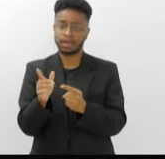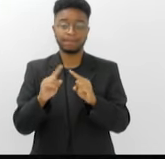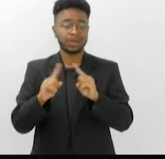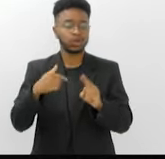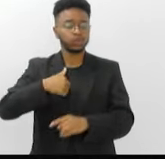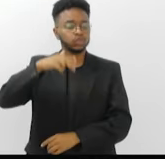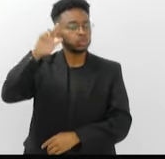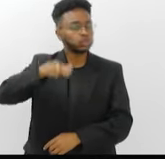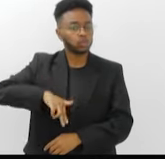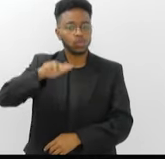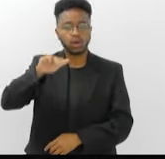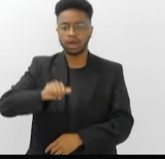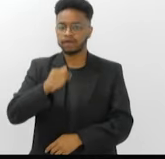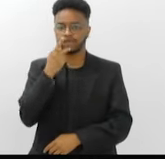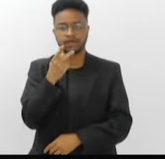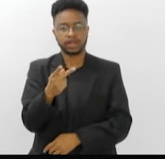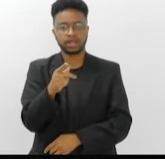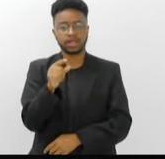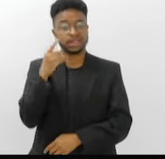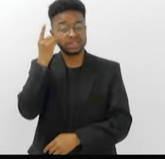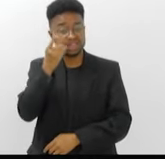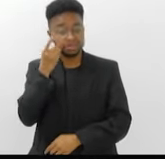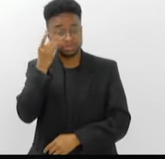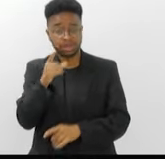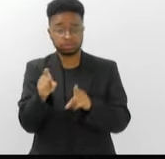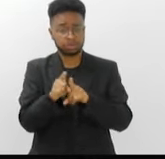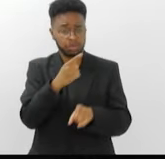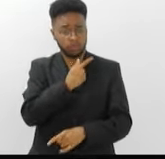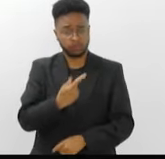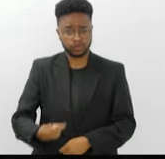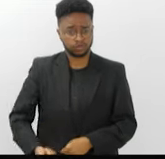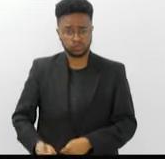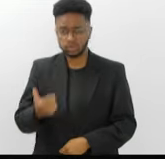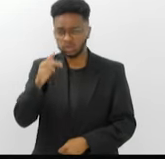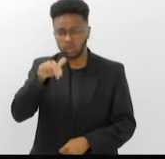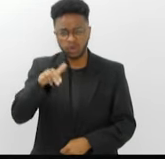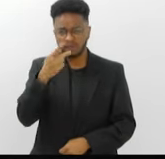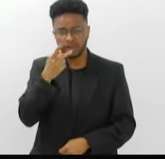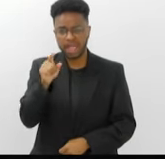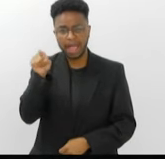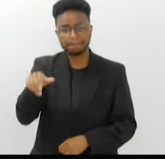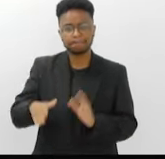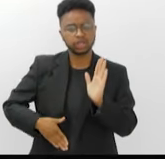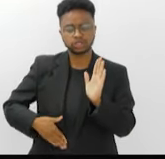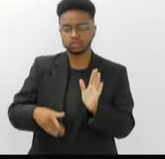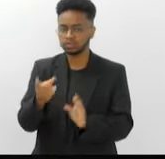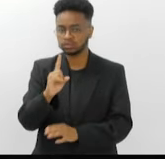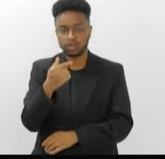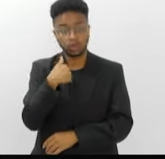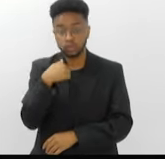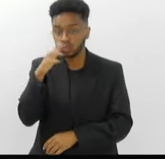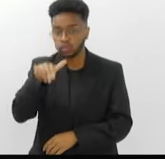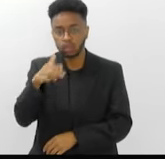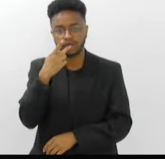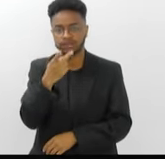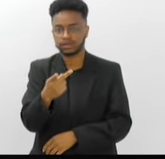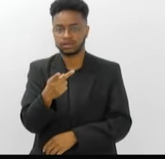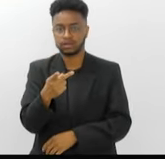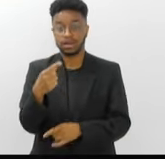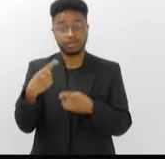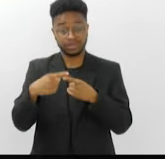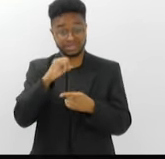chamei nenhum deputado, nem nenhum governador de bandido. Porque se eu o